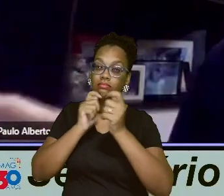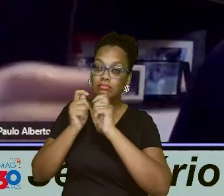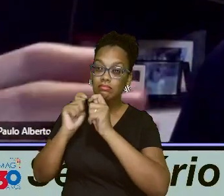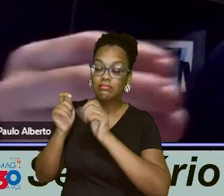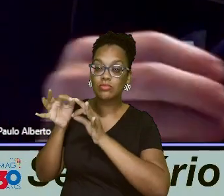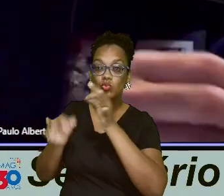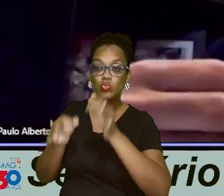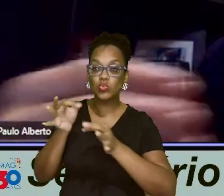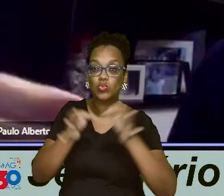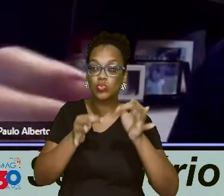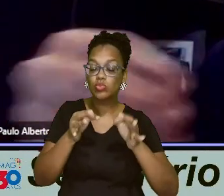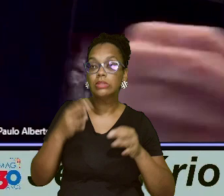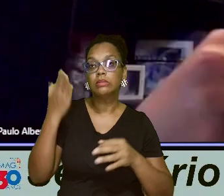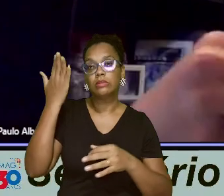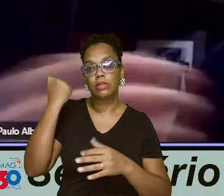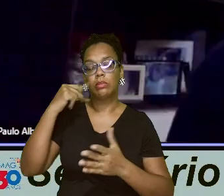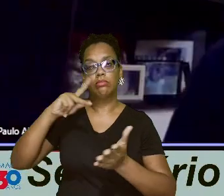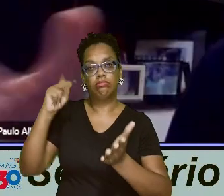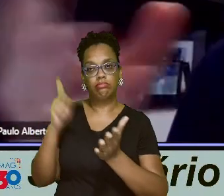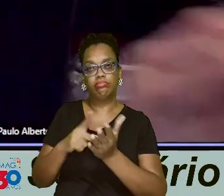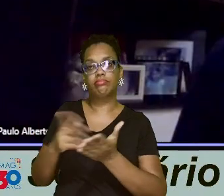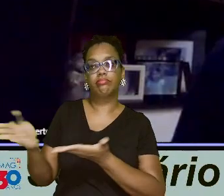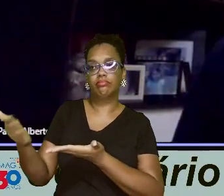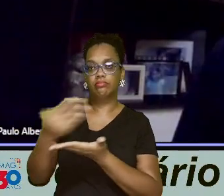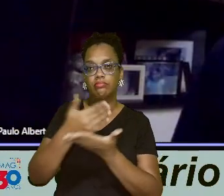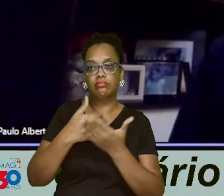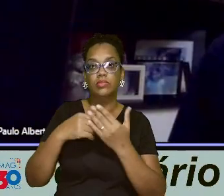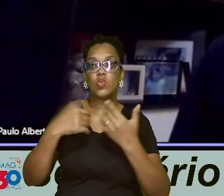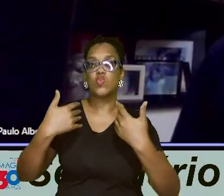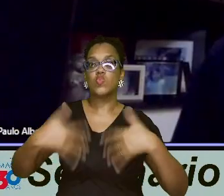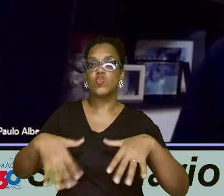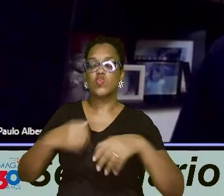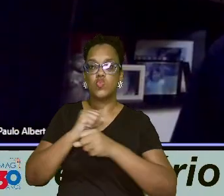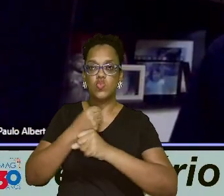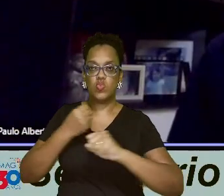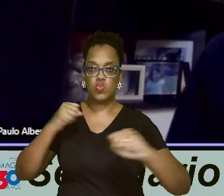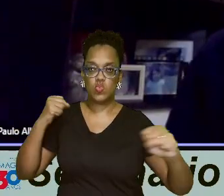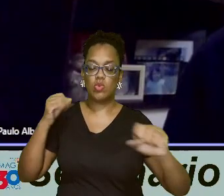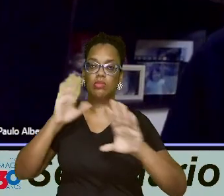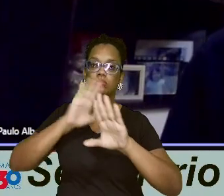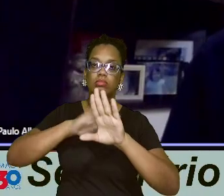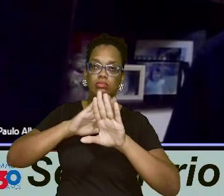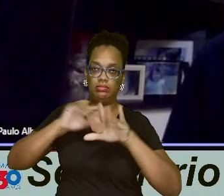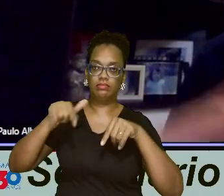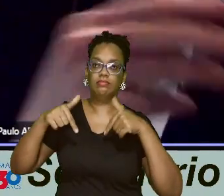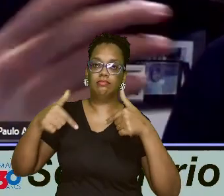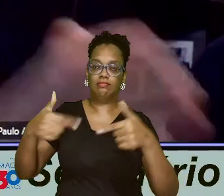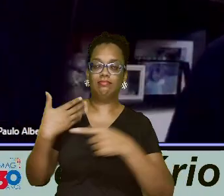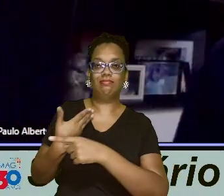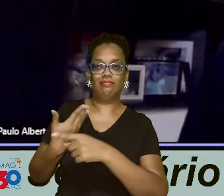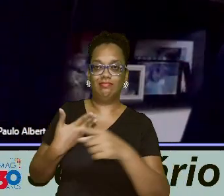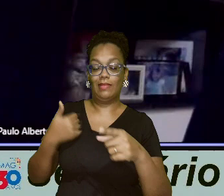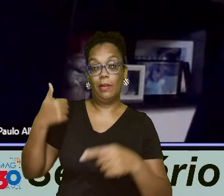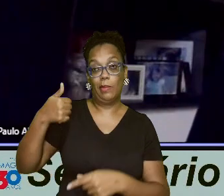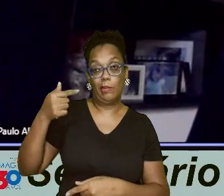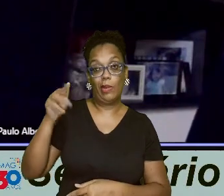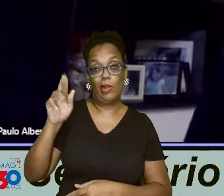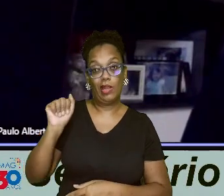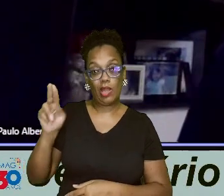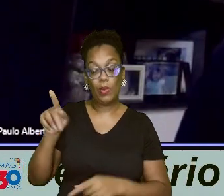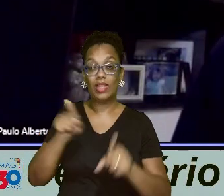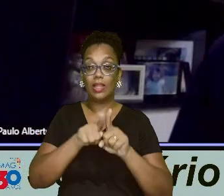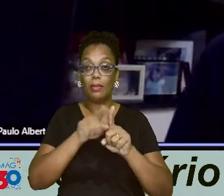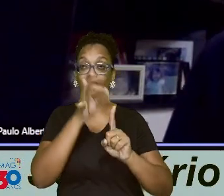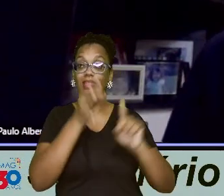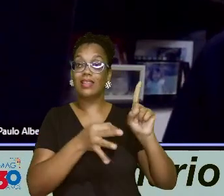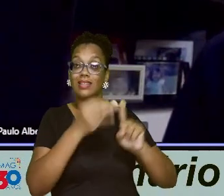possamos efetivamente reconhecer a extensão desse precedente, a aplicação dele pelos colegas de primeiro grau e pelos desembargadores